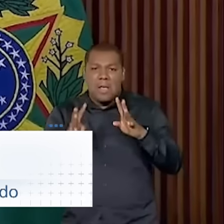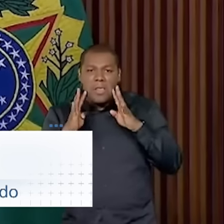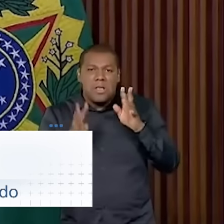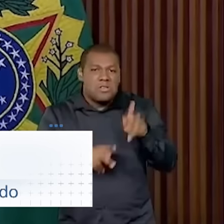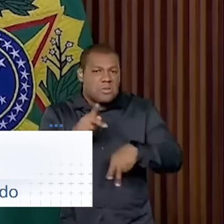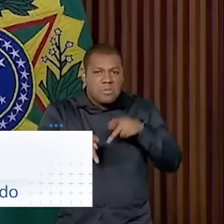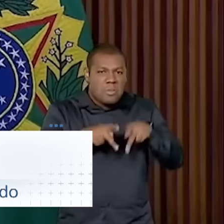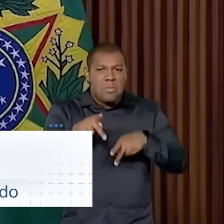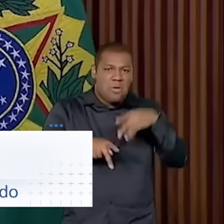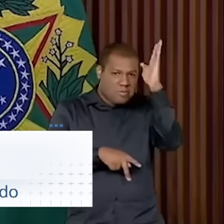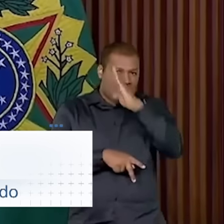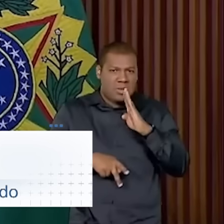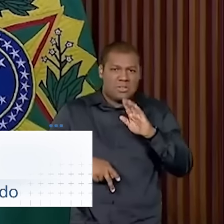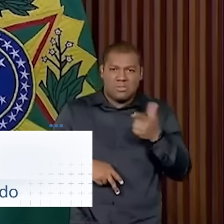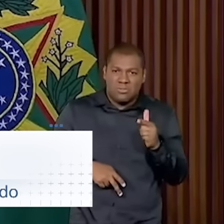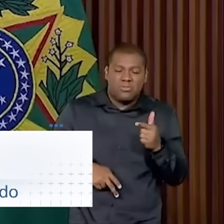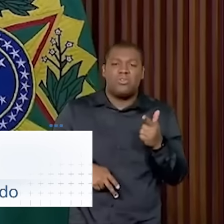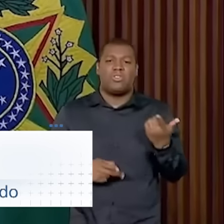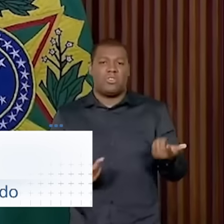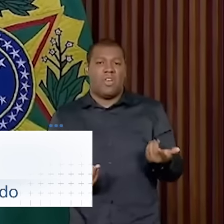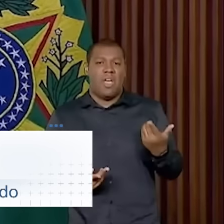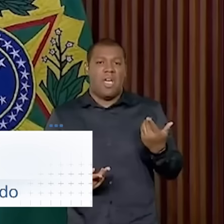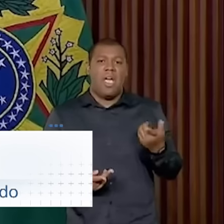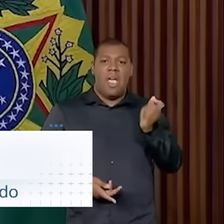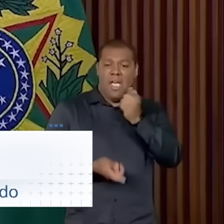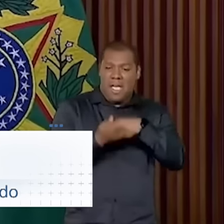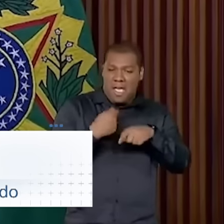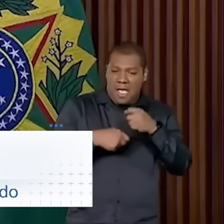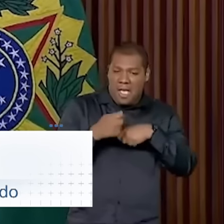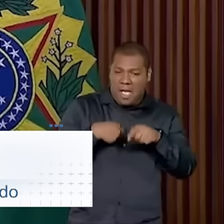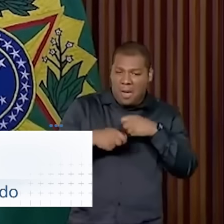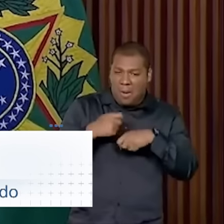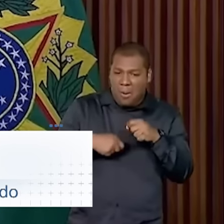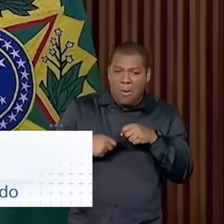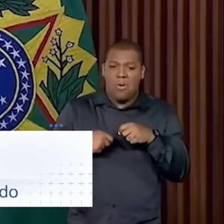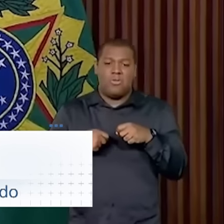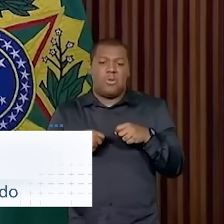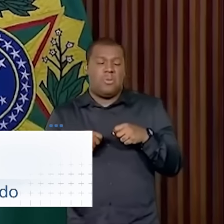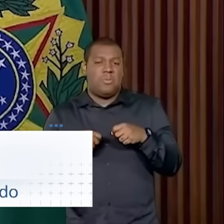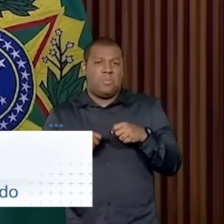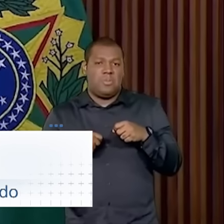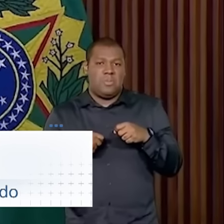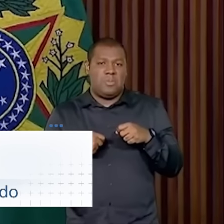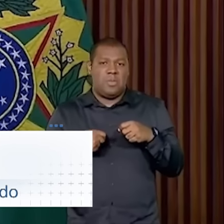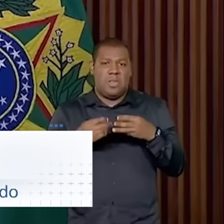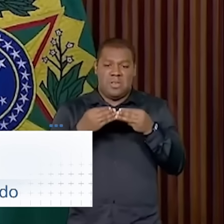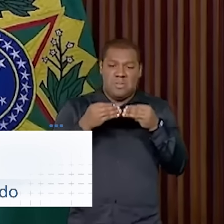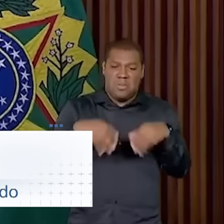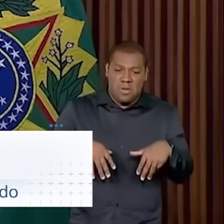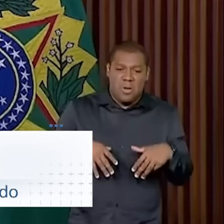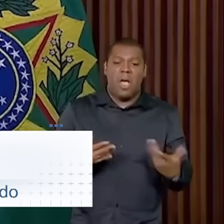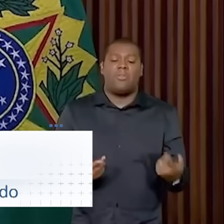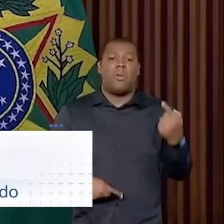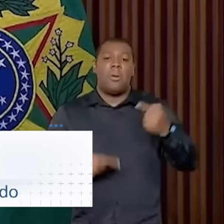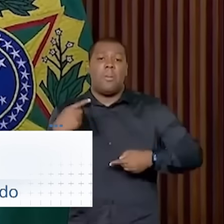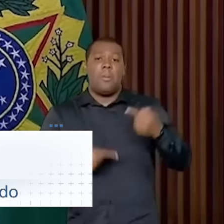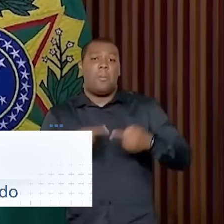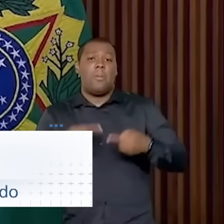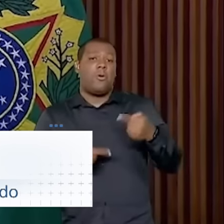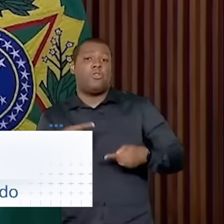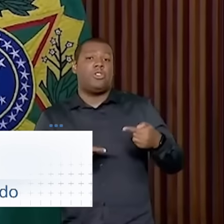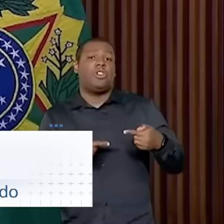Ele nunca se preocupou com a economia. Ele nunca se preocupou com política de inclusão social. Ele se preocupava